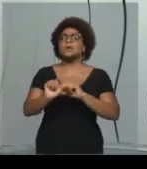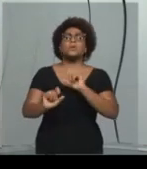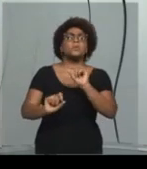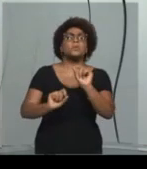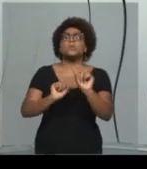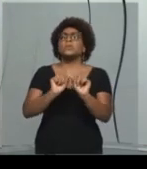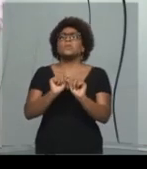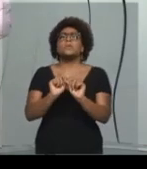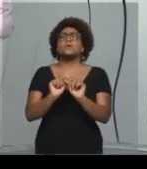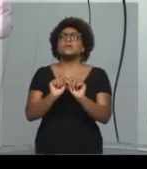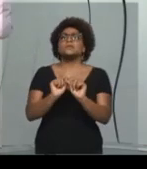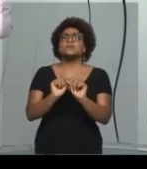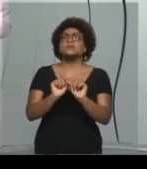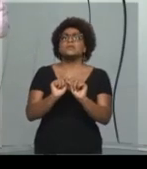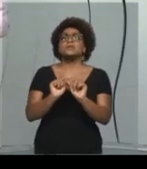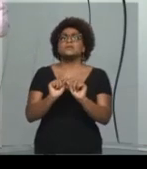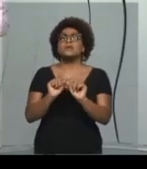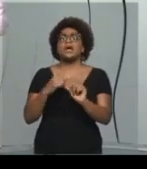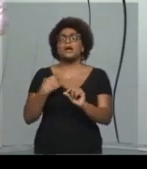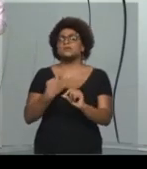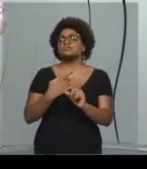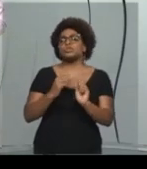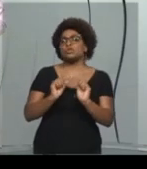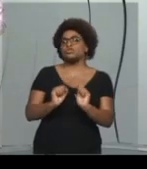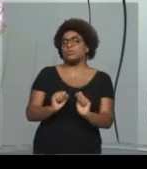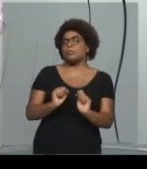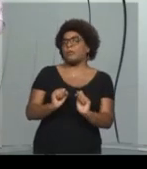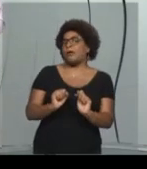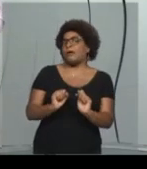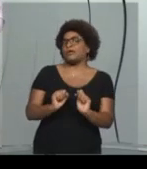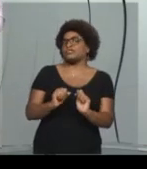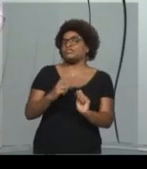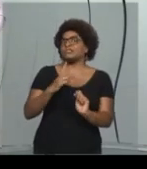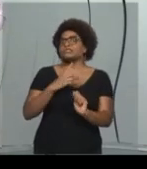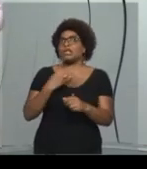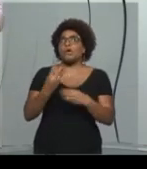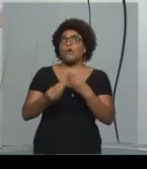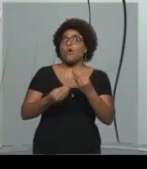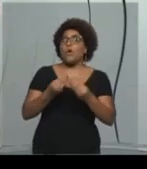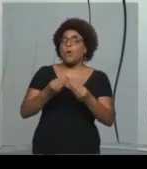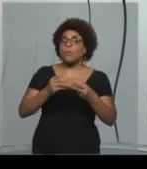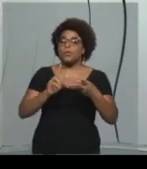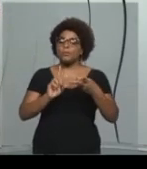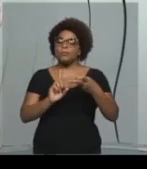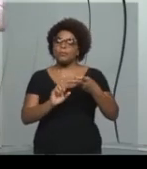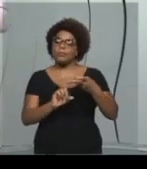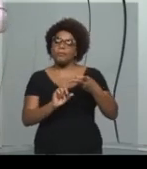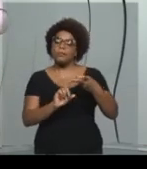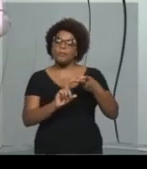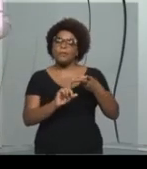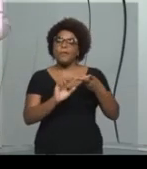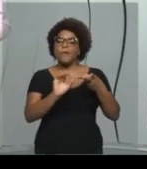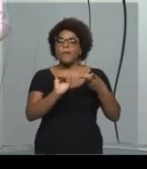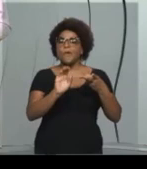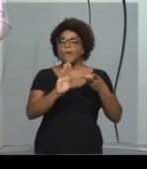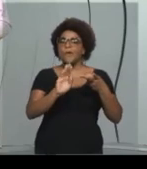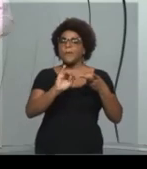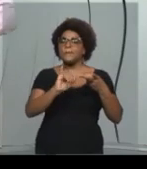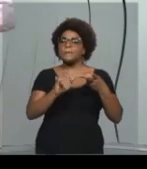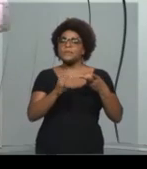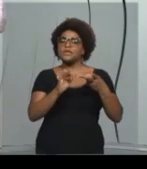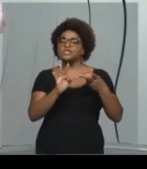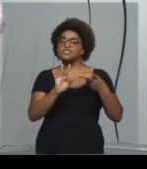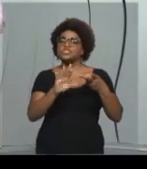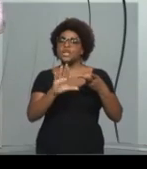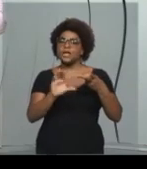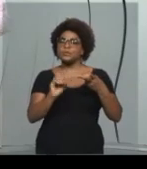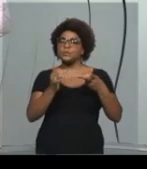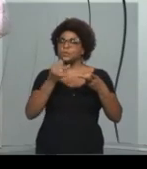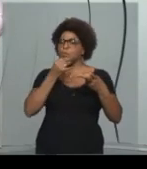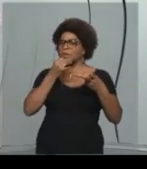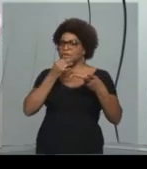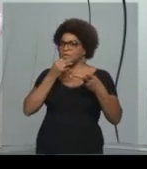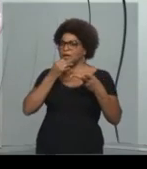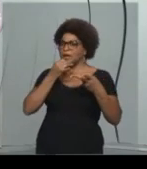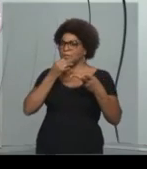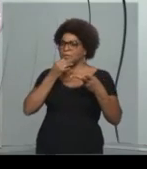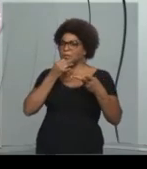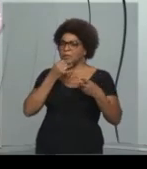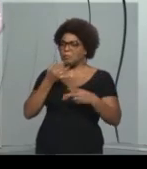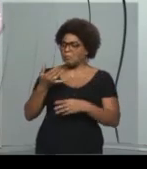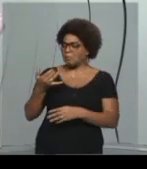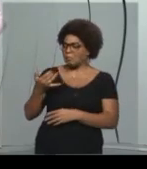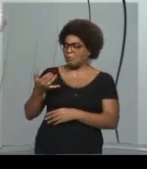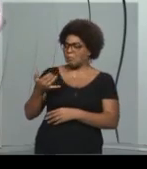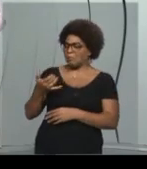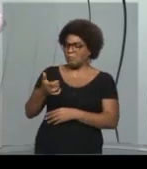condução daquilo que a gente pode considerar objeto, né? Este objeto que está na minha mão, inanimado, não serve